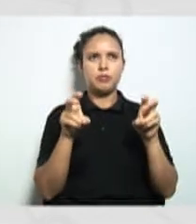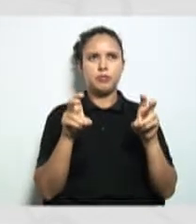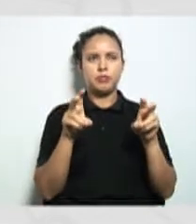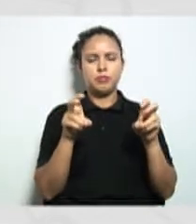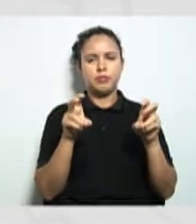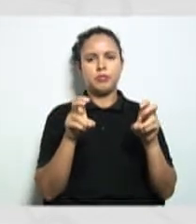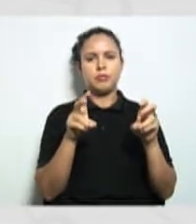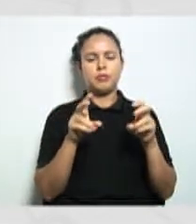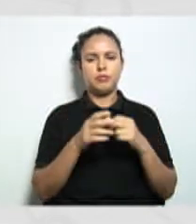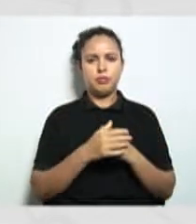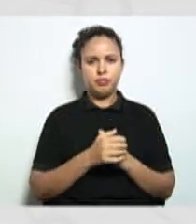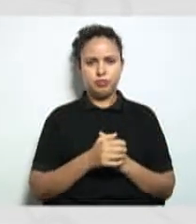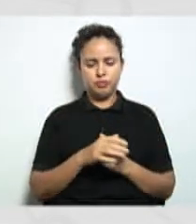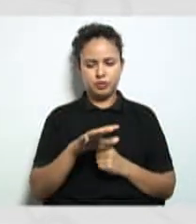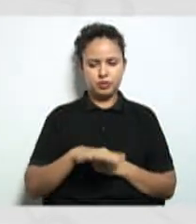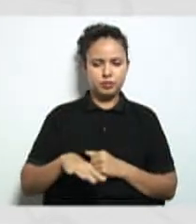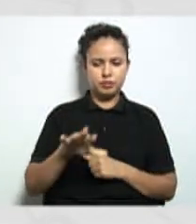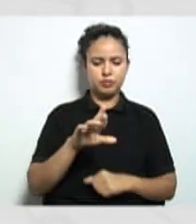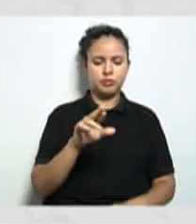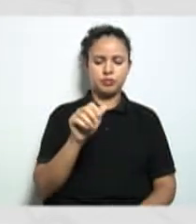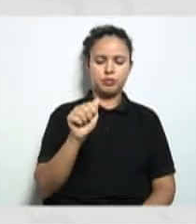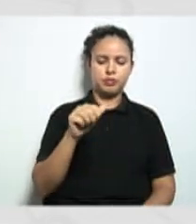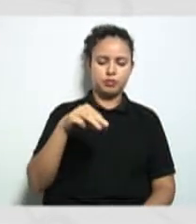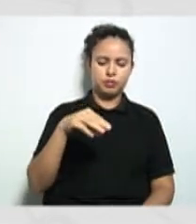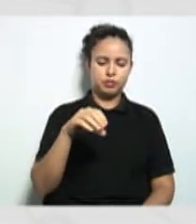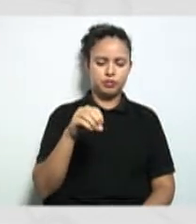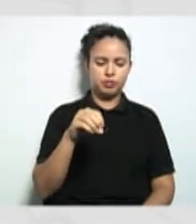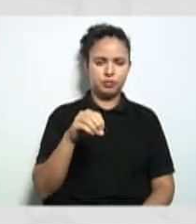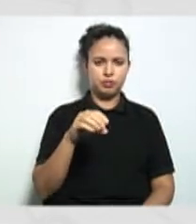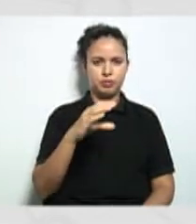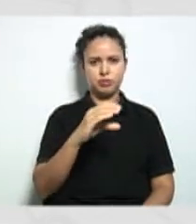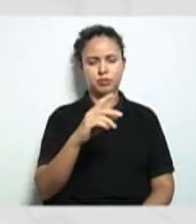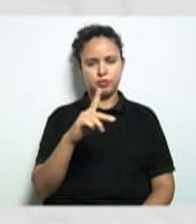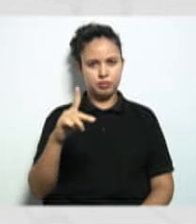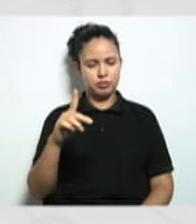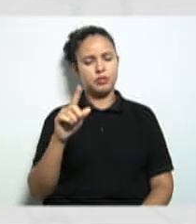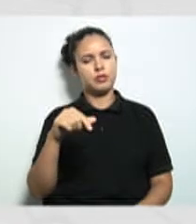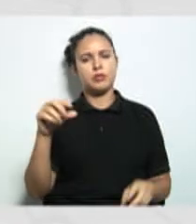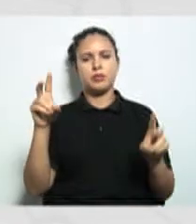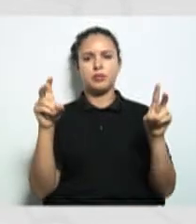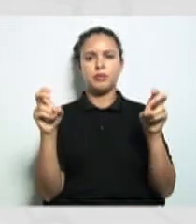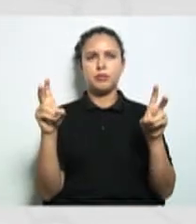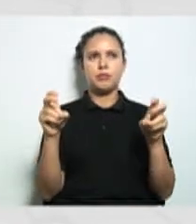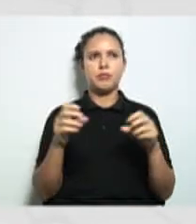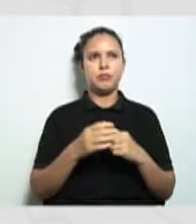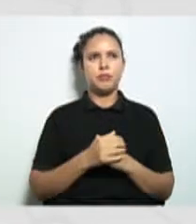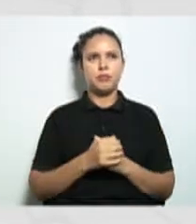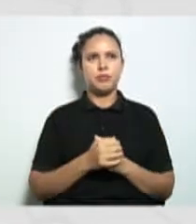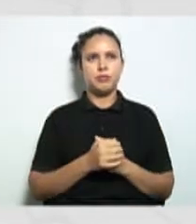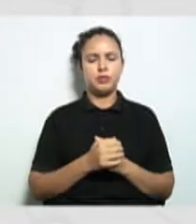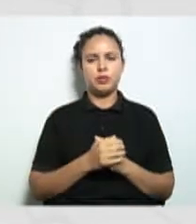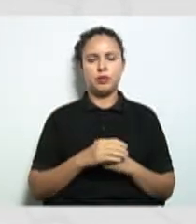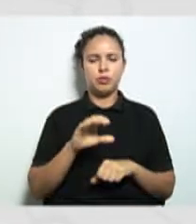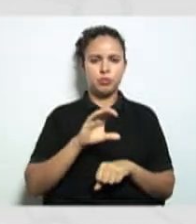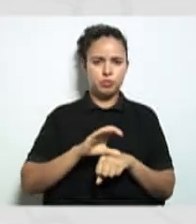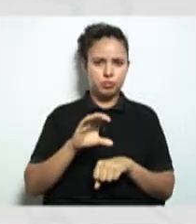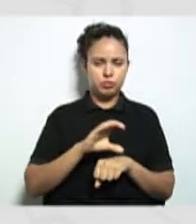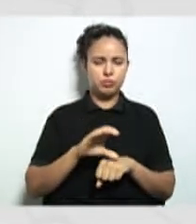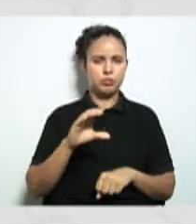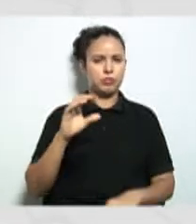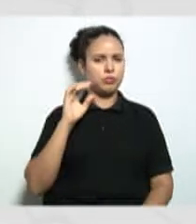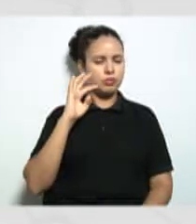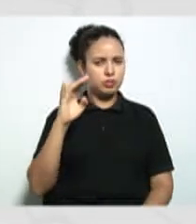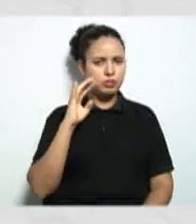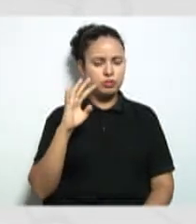introdução, ramos do cooperativismo, abertura de novos negócios, é o título. o curso, os